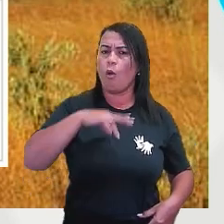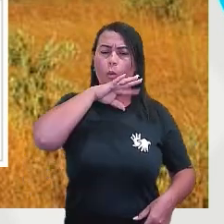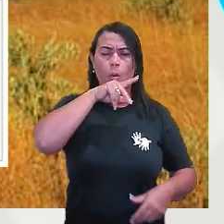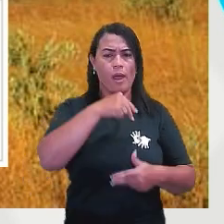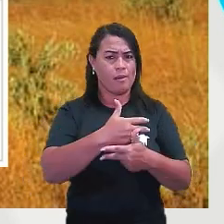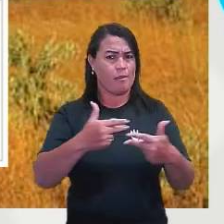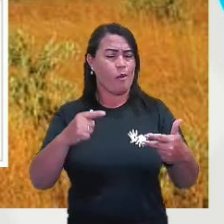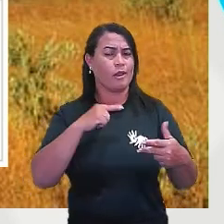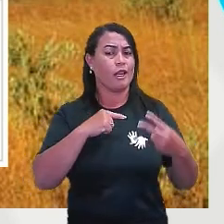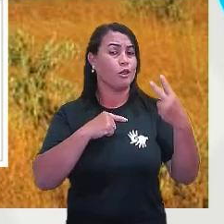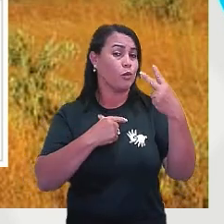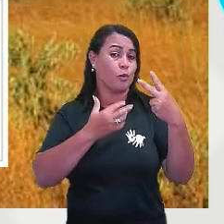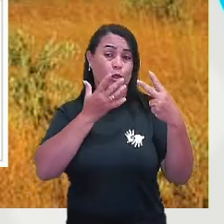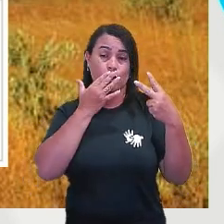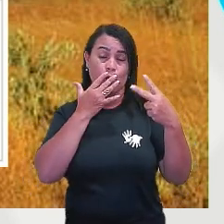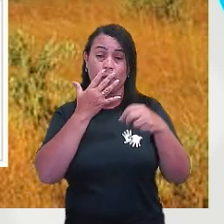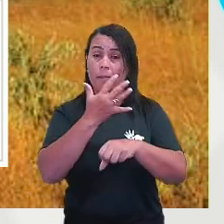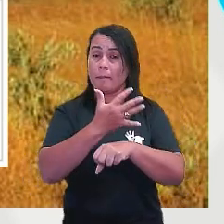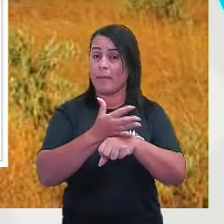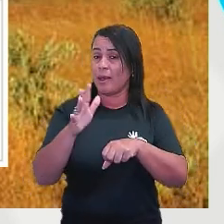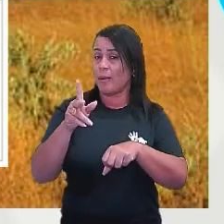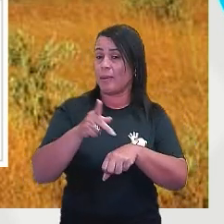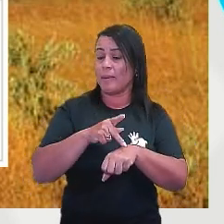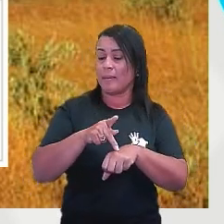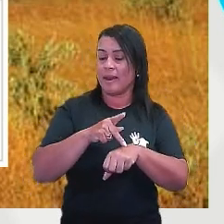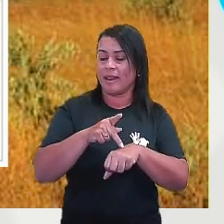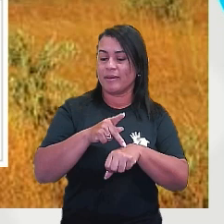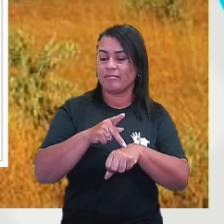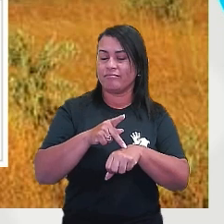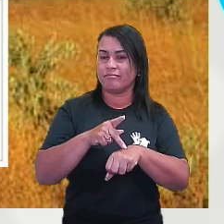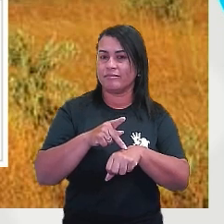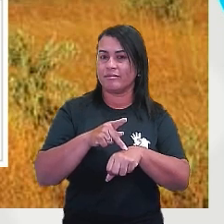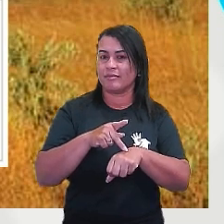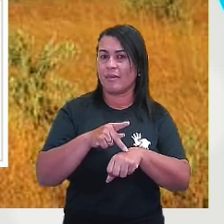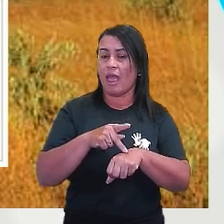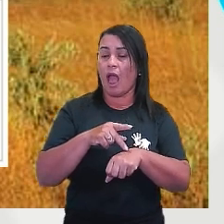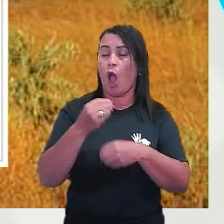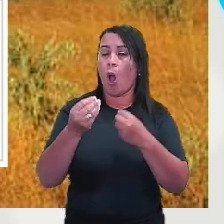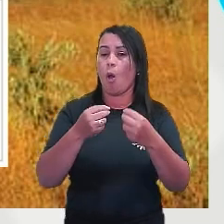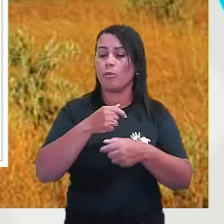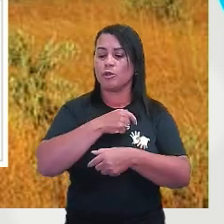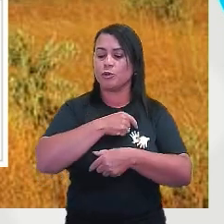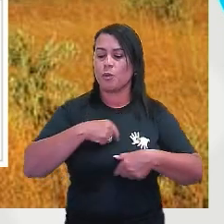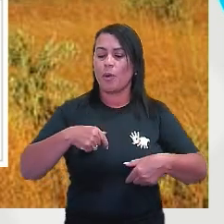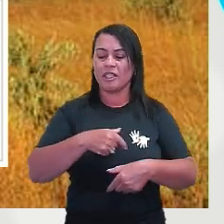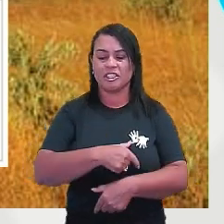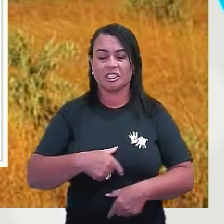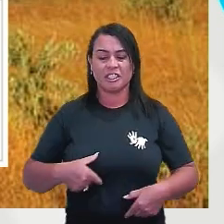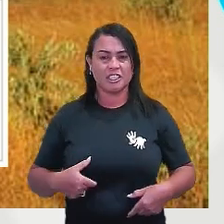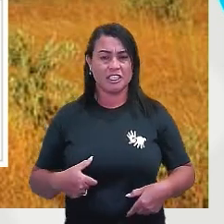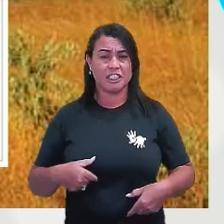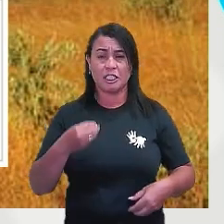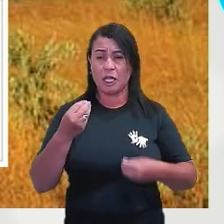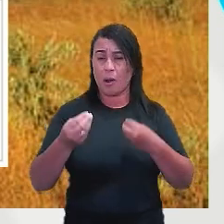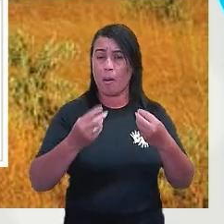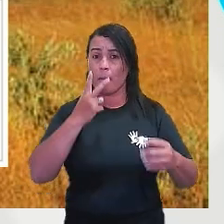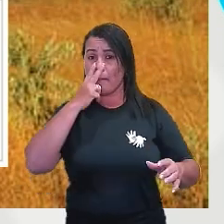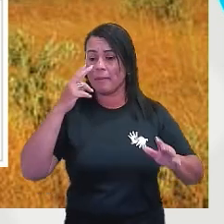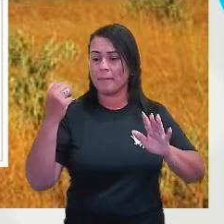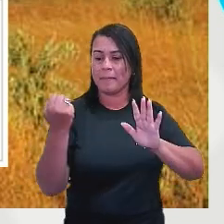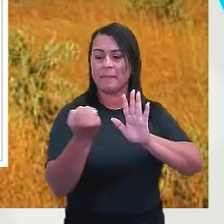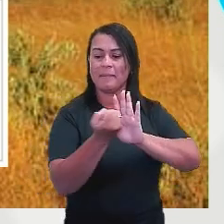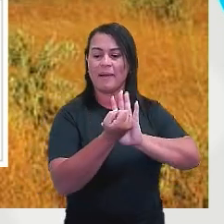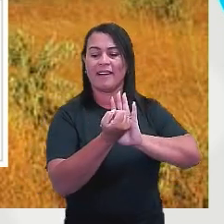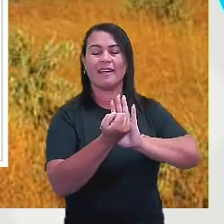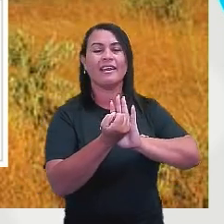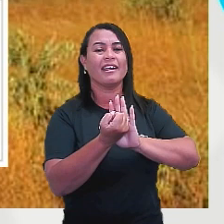tem 2 cores, branco e preto. As suas listras são sua impressão digital,